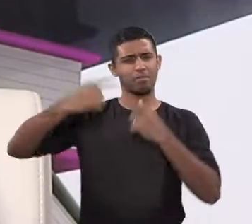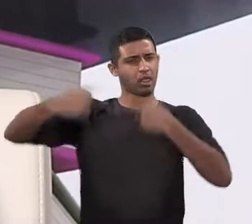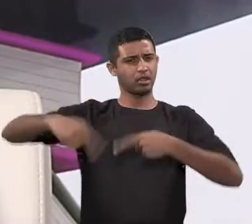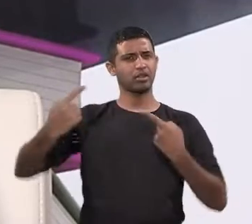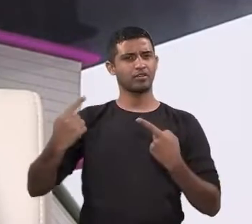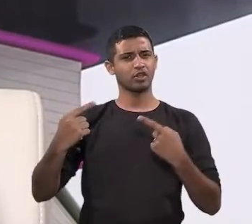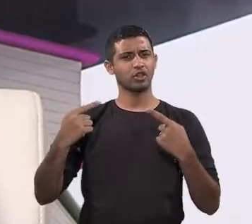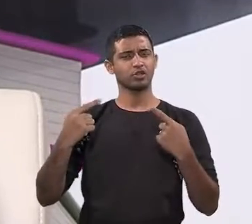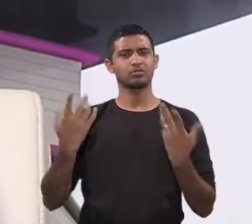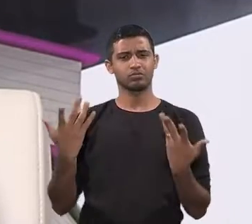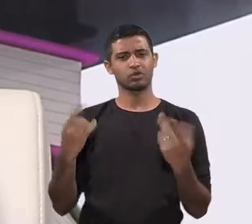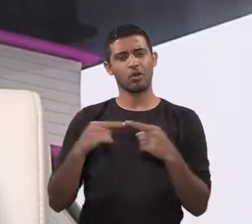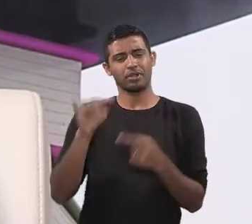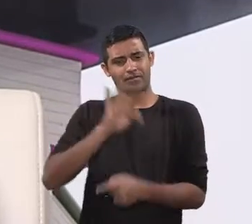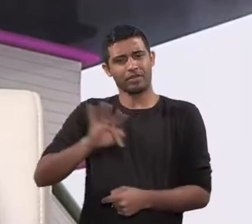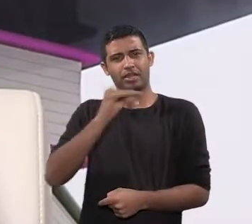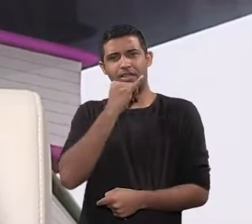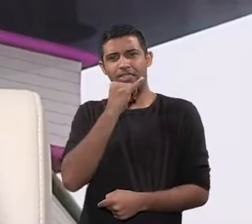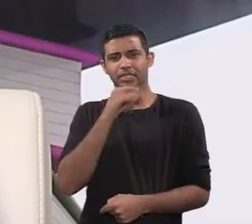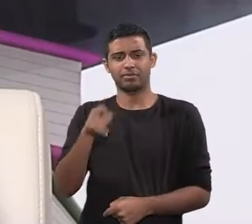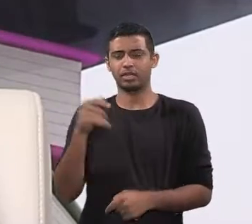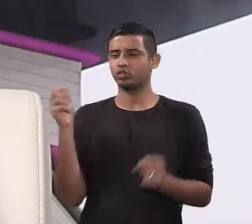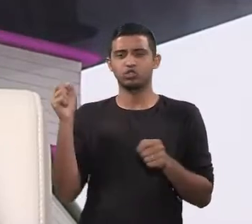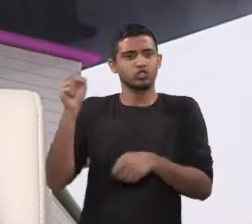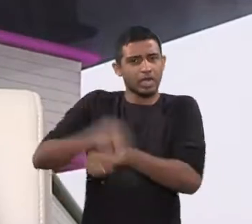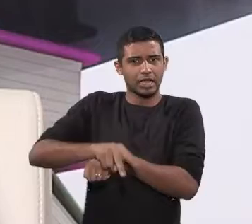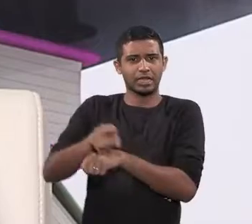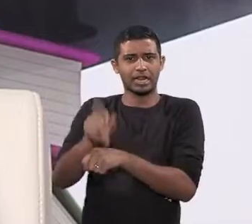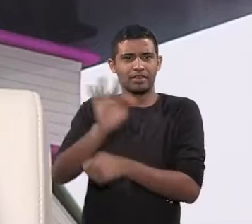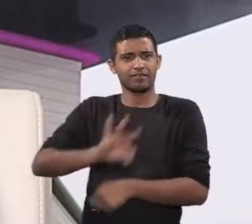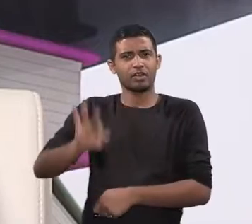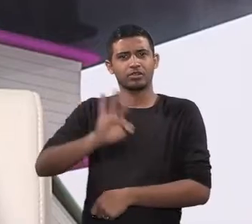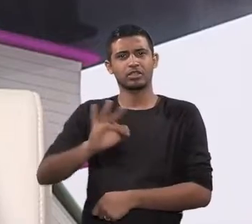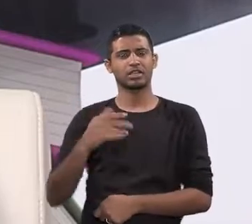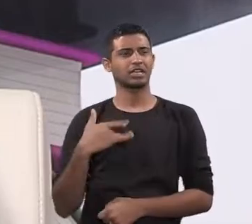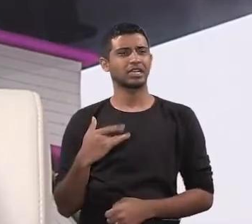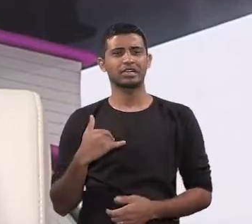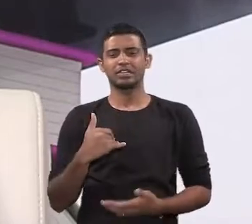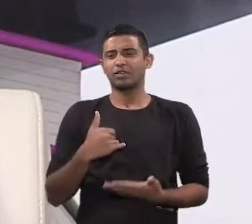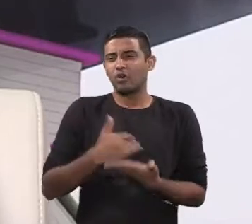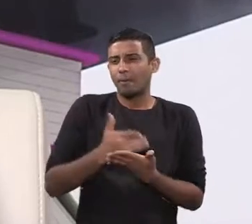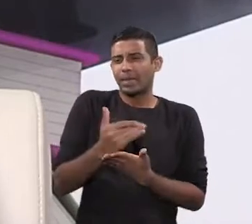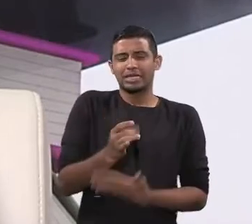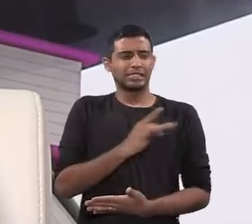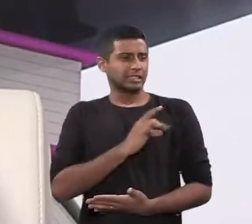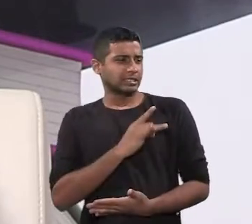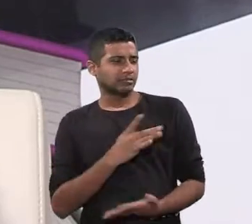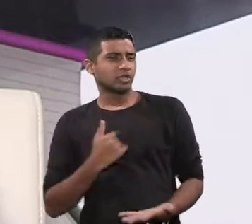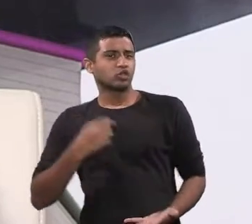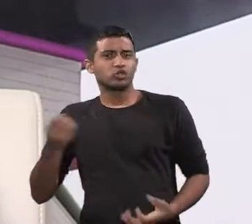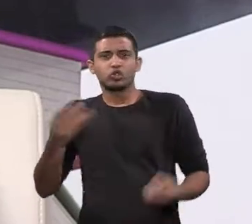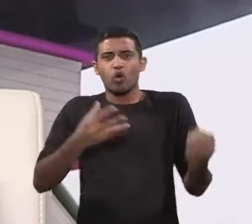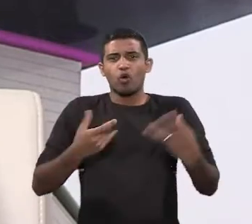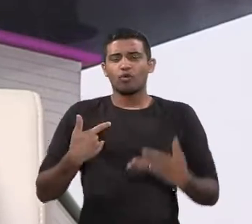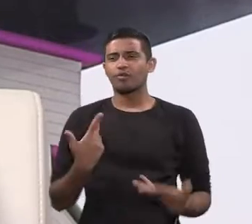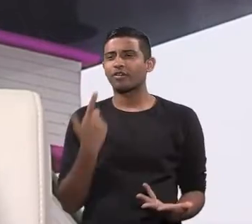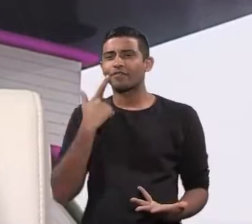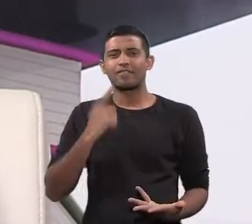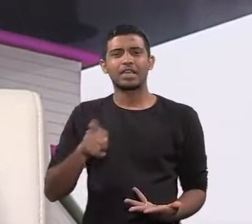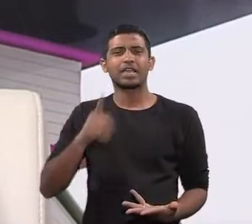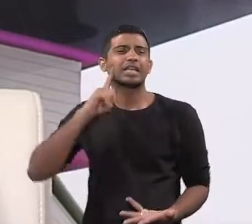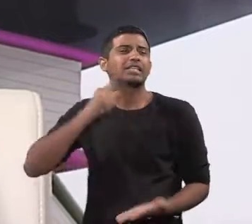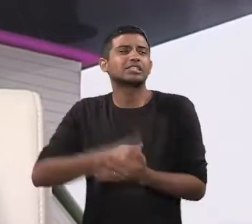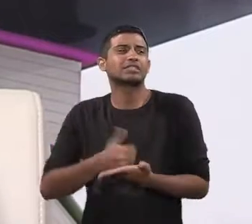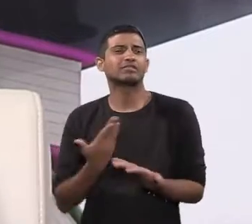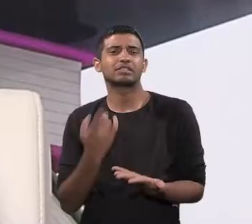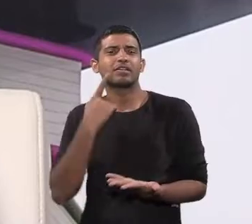vida acadêmica traz, No ensino superior, quando o aluno chega pra gente, ele chega com muito medo. É uma nova mudança, são